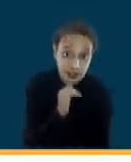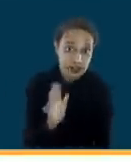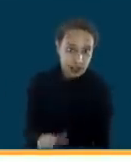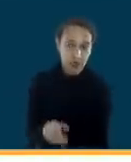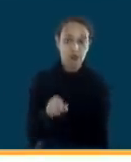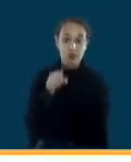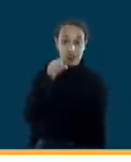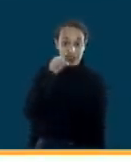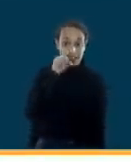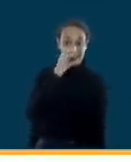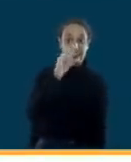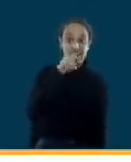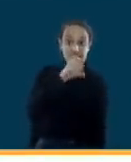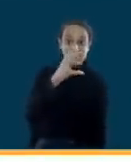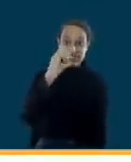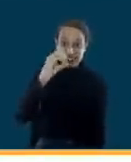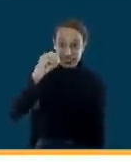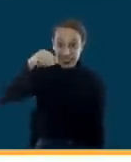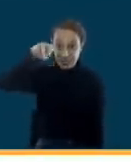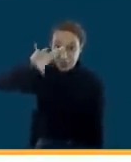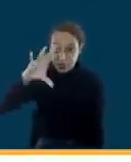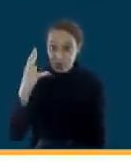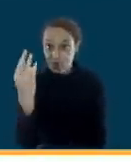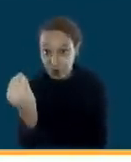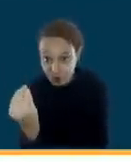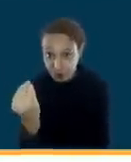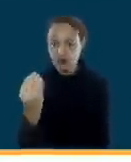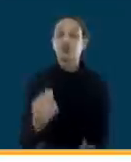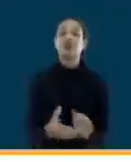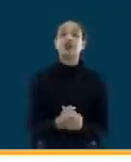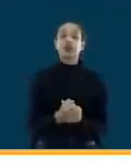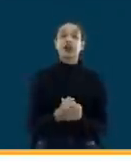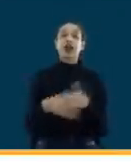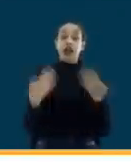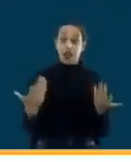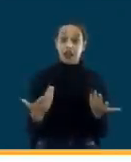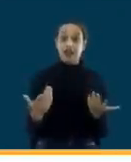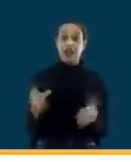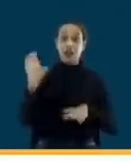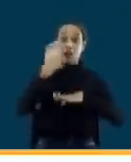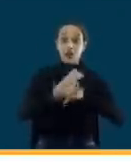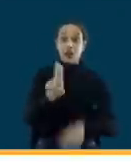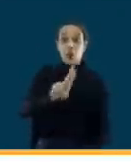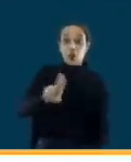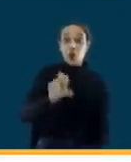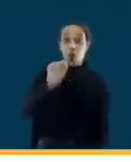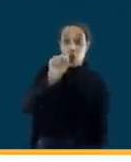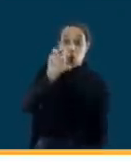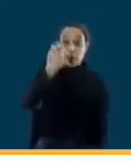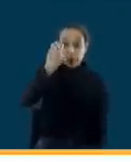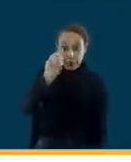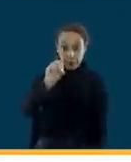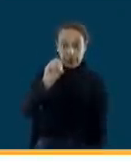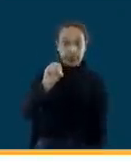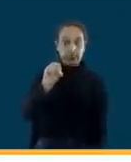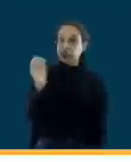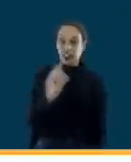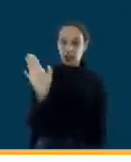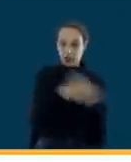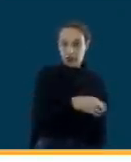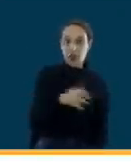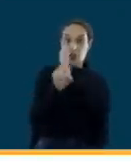deixei 20 milhões para o inciso 3 e 80 milhões para o inciso 1. O Estado só não usou 80 milhões, ele usou 50. Aí eu